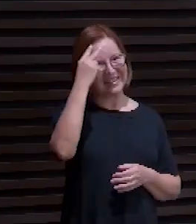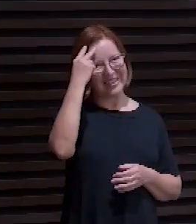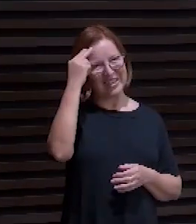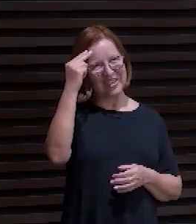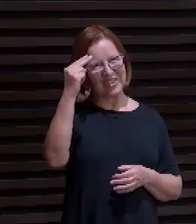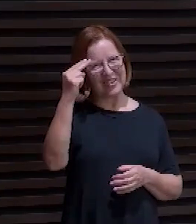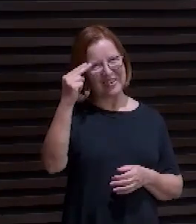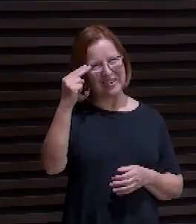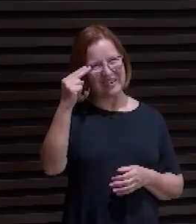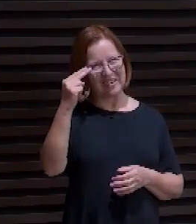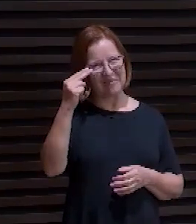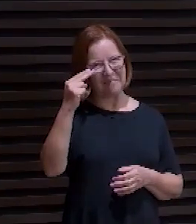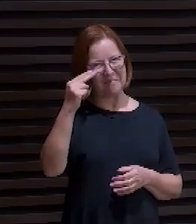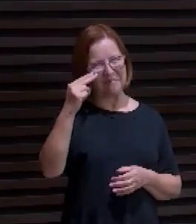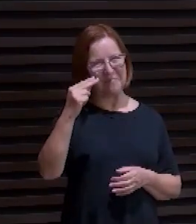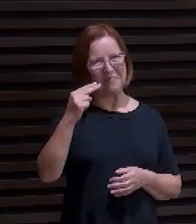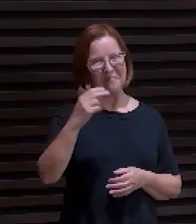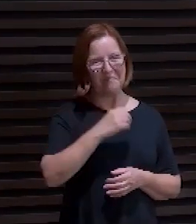miserável.